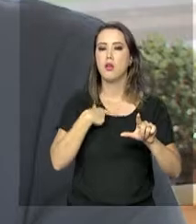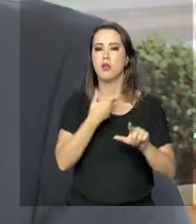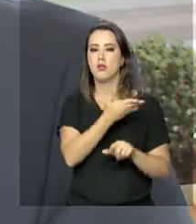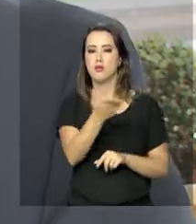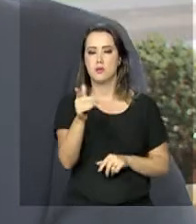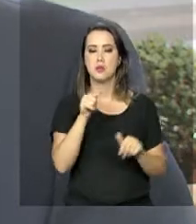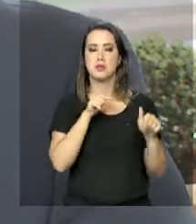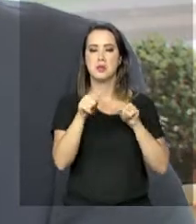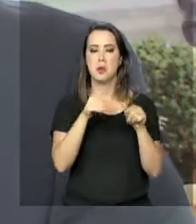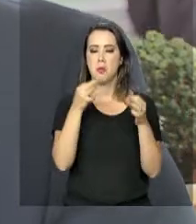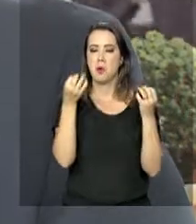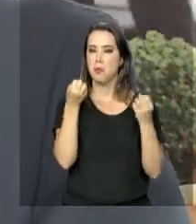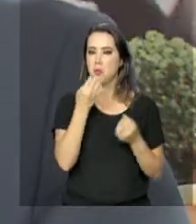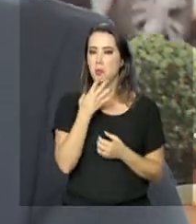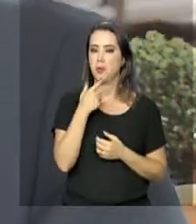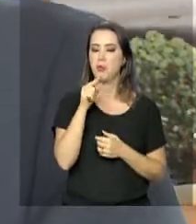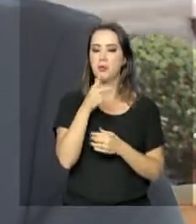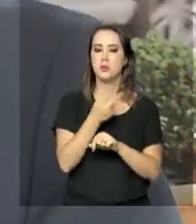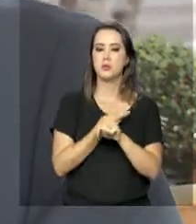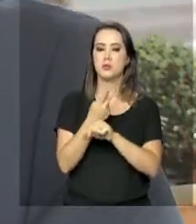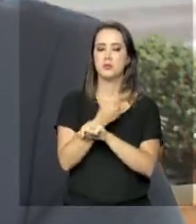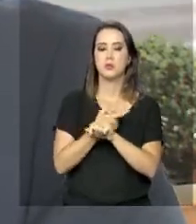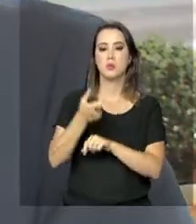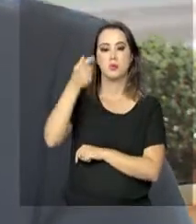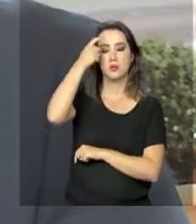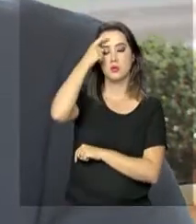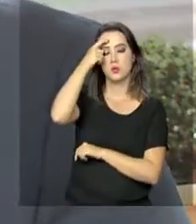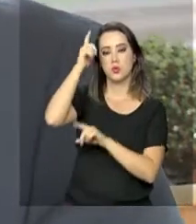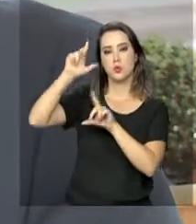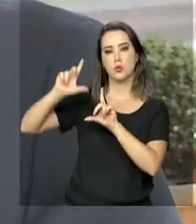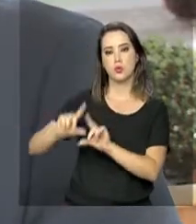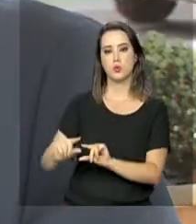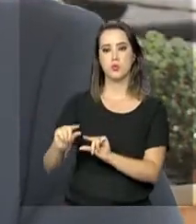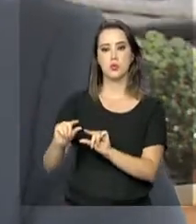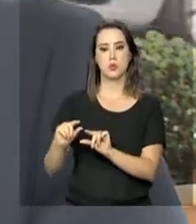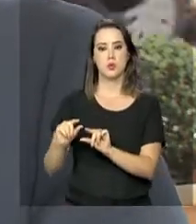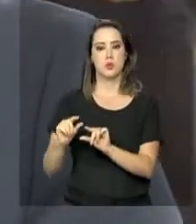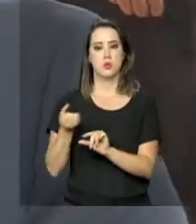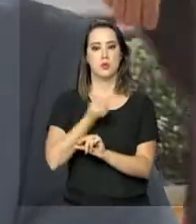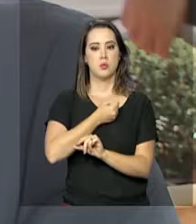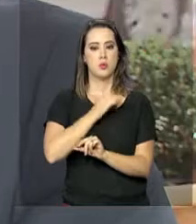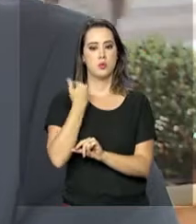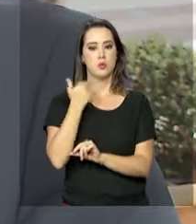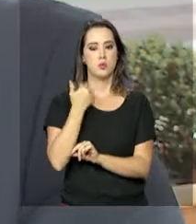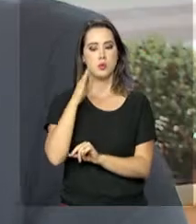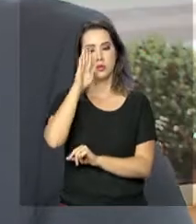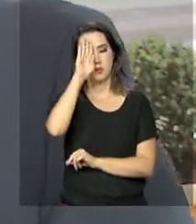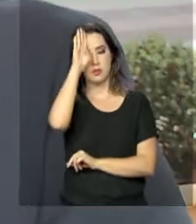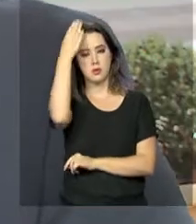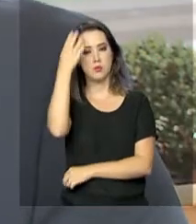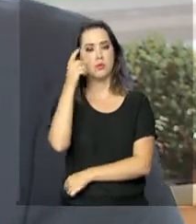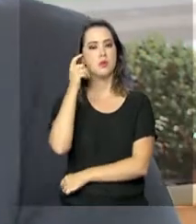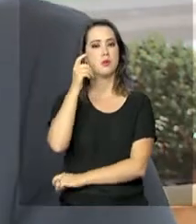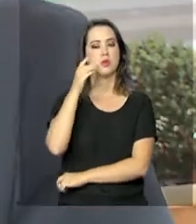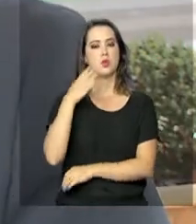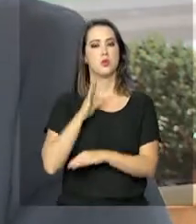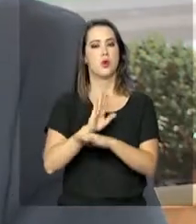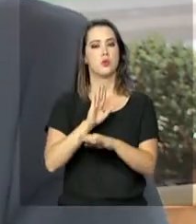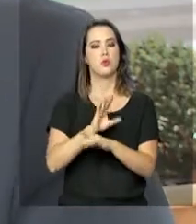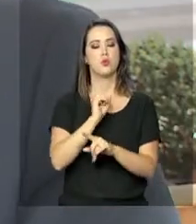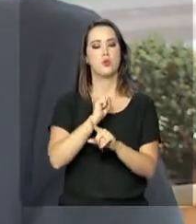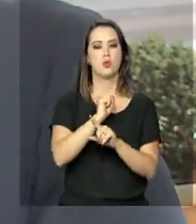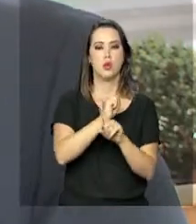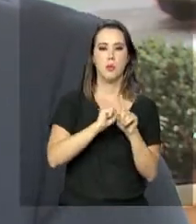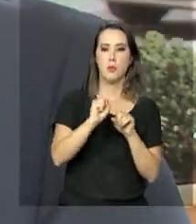trabalho nessa busca dessa conscientização de redução dessas estatísticas e principalmente com a colaboração da população